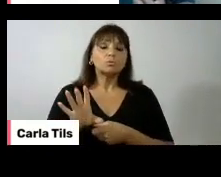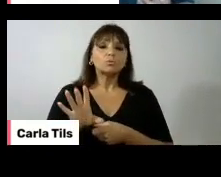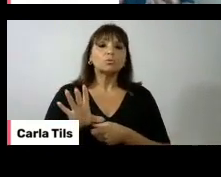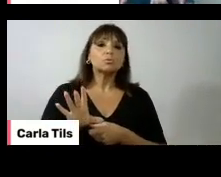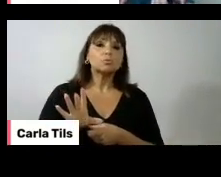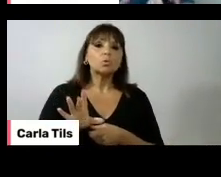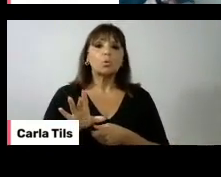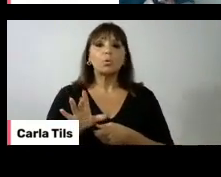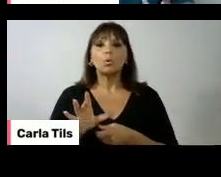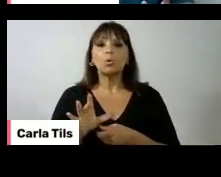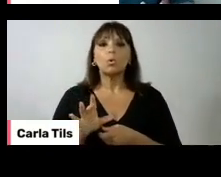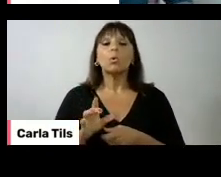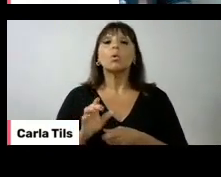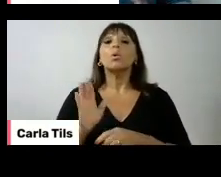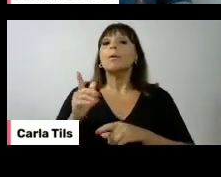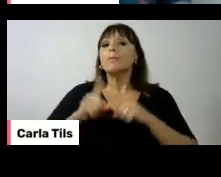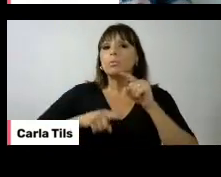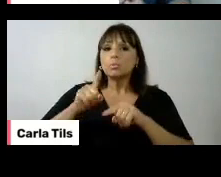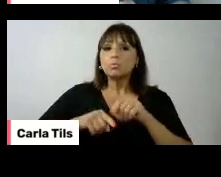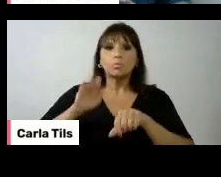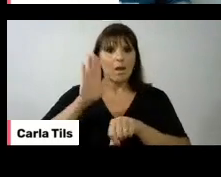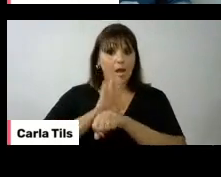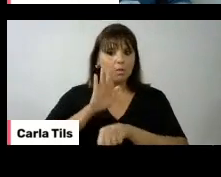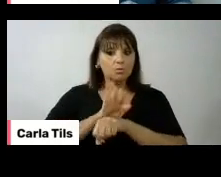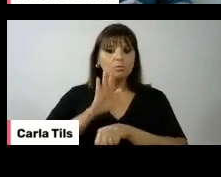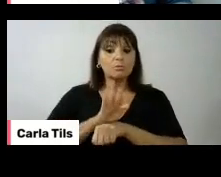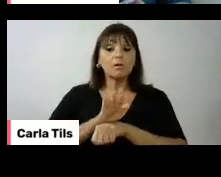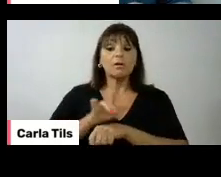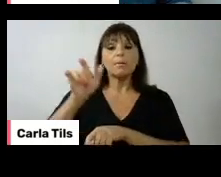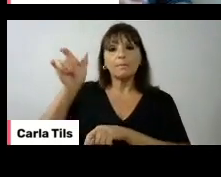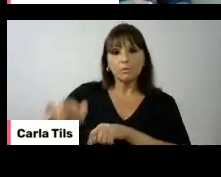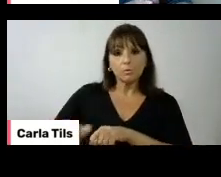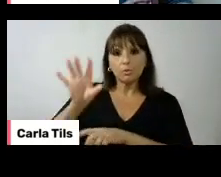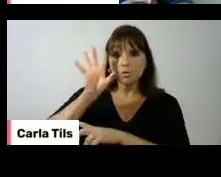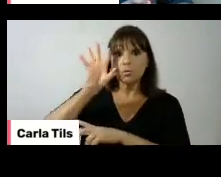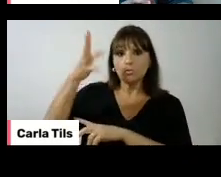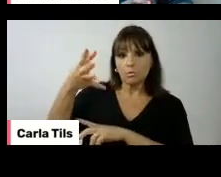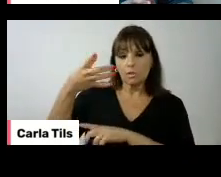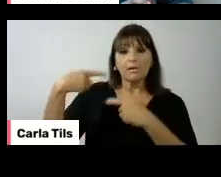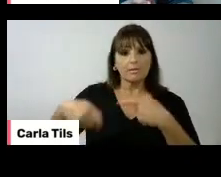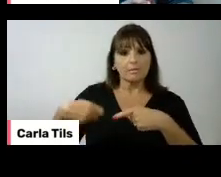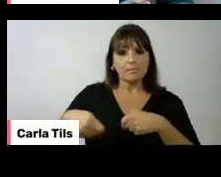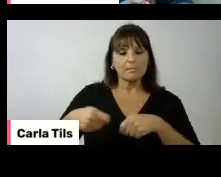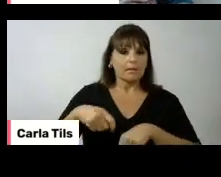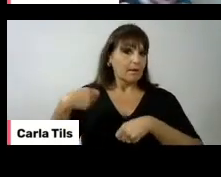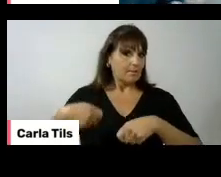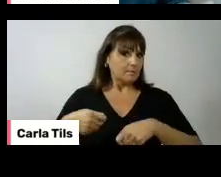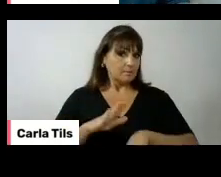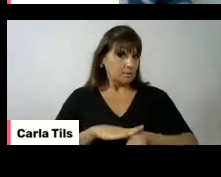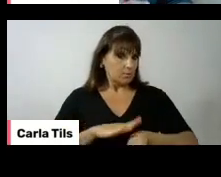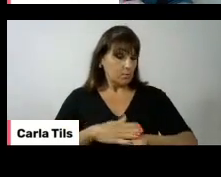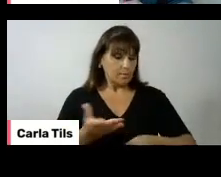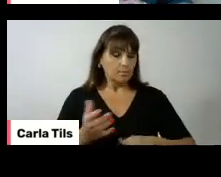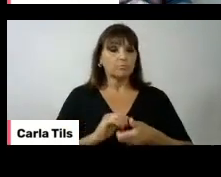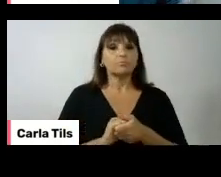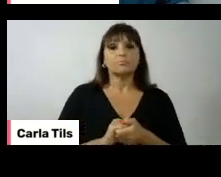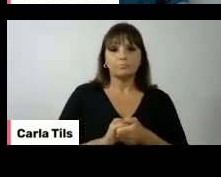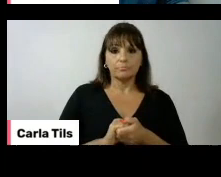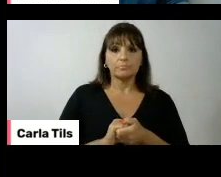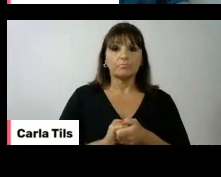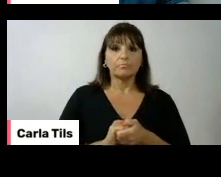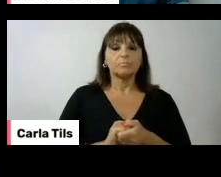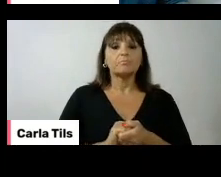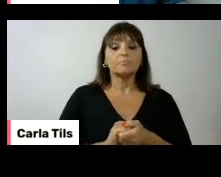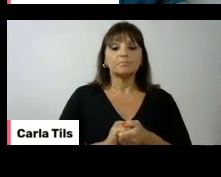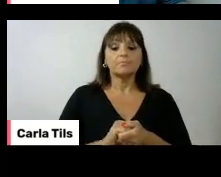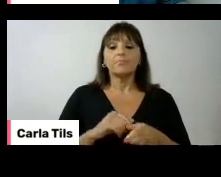é você ajudar uma pessoa a solucionar uma necessidade que ela precisa naquele momento. Assim também nós podemos ter como se voltar